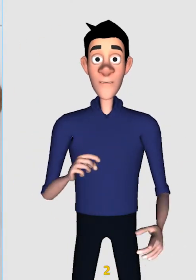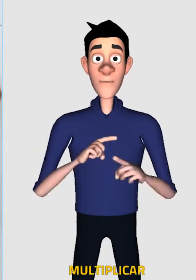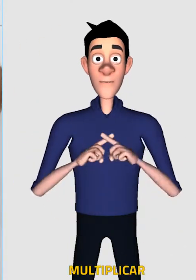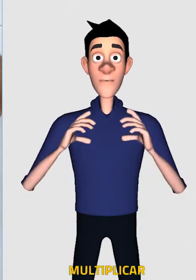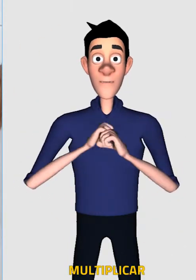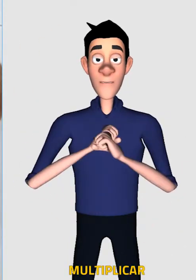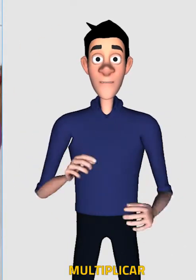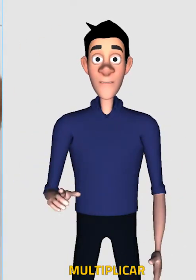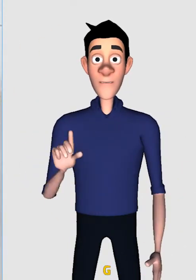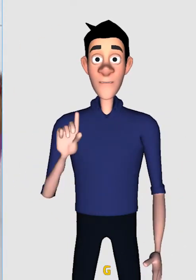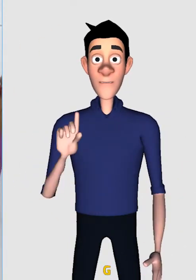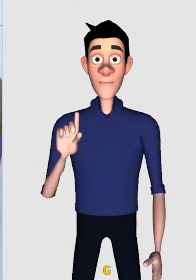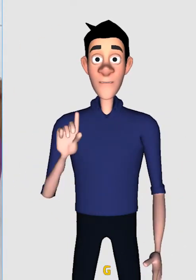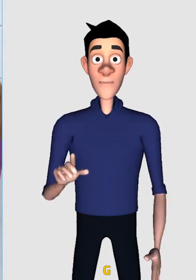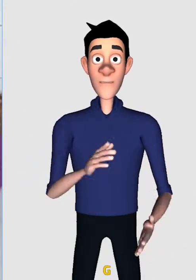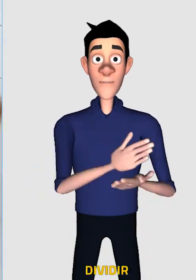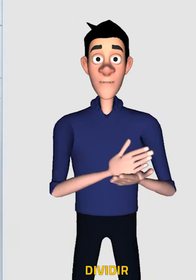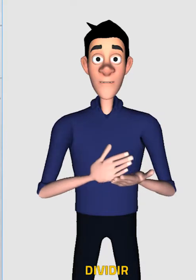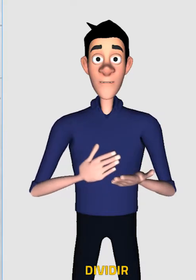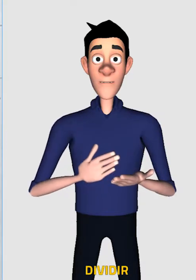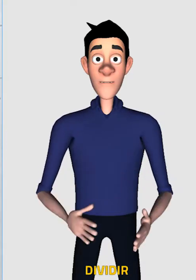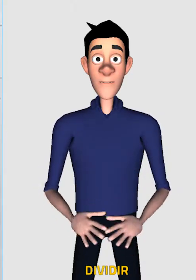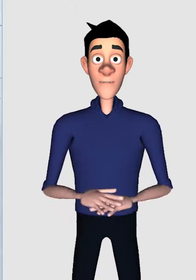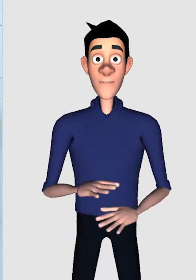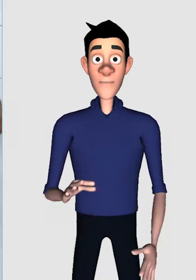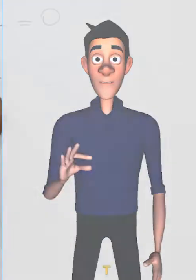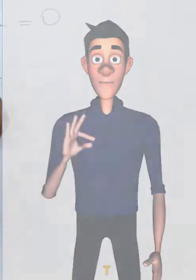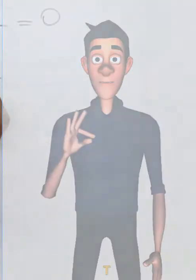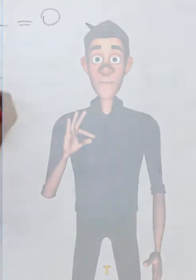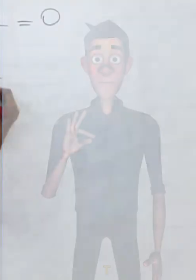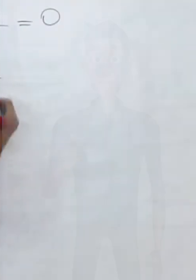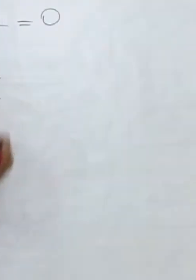a gt sobre 2.